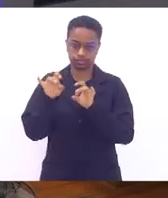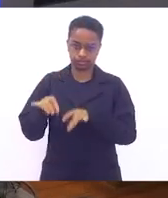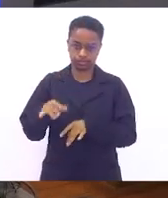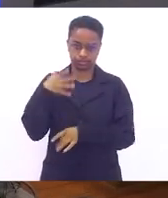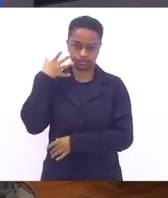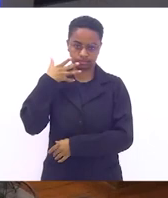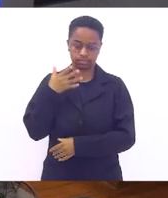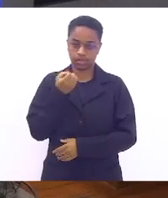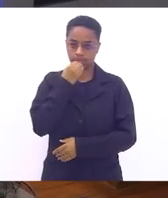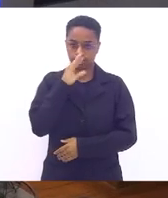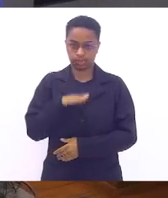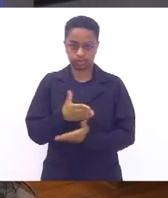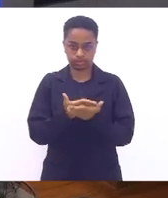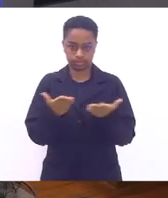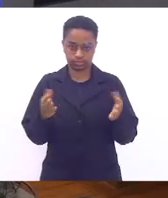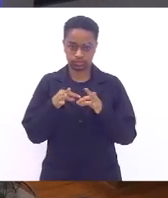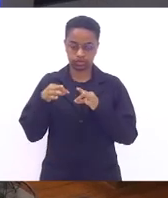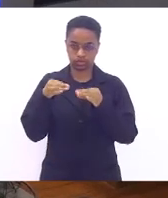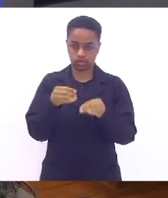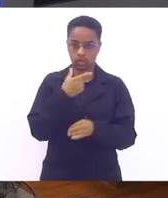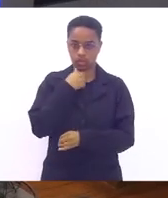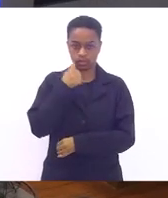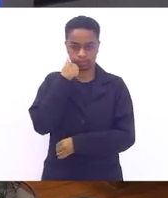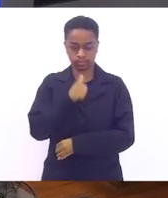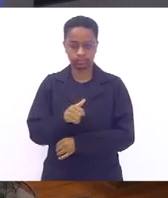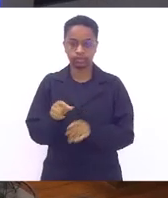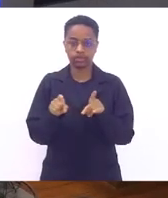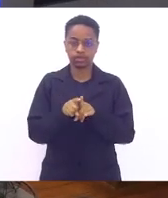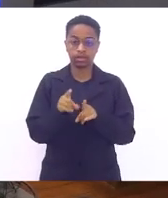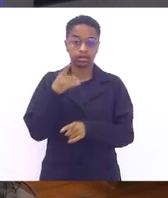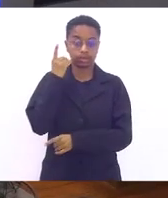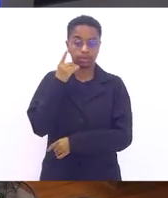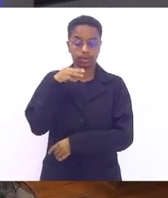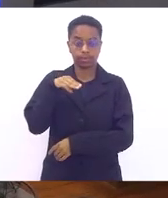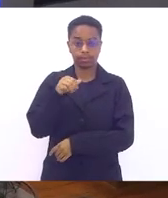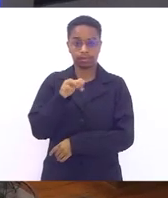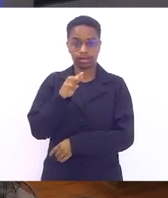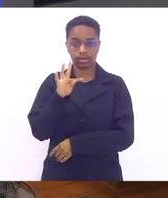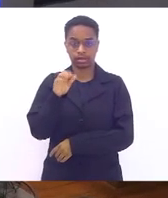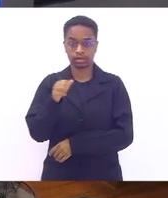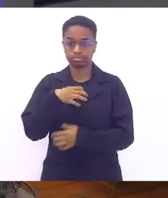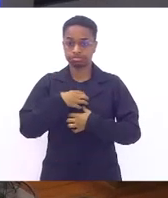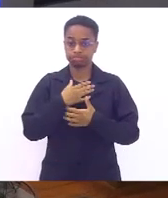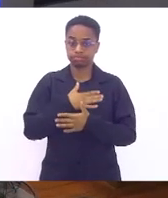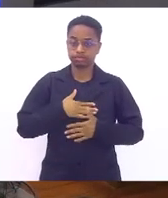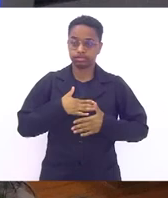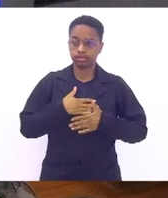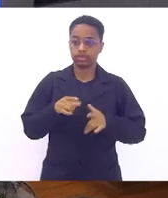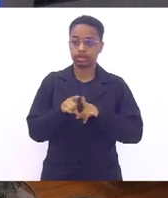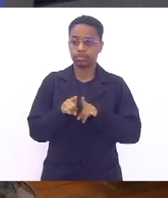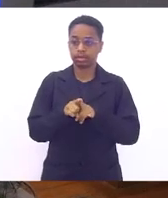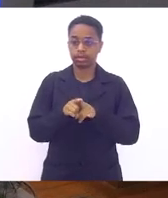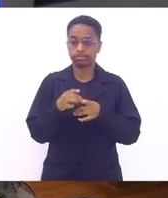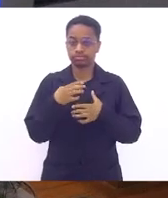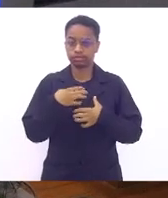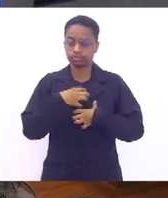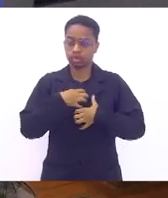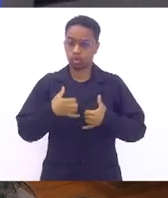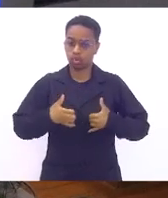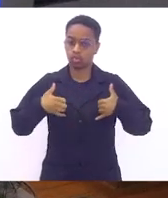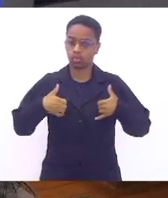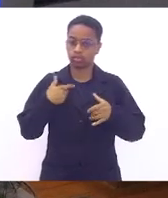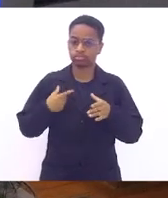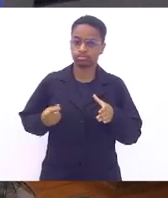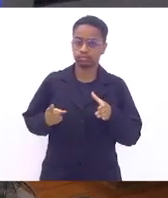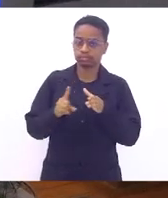Boa tarde a todas e todos. Deputada Marta Rocha, é um prazer, é um privilégio estar compondo essa mesa.